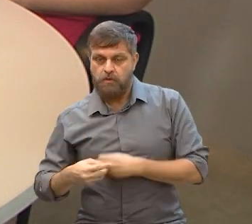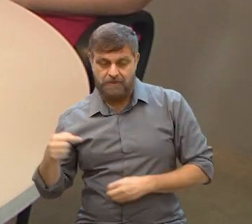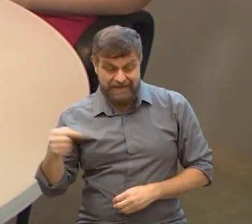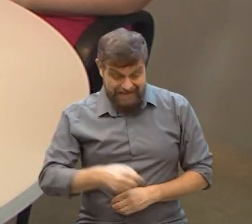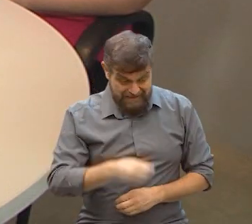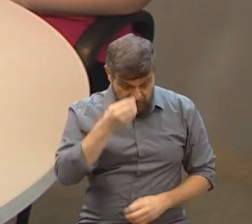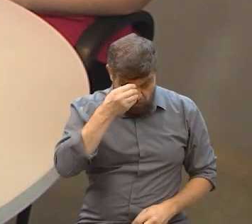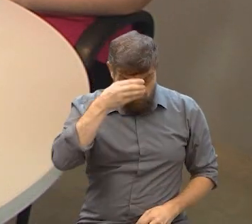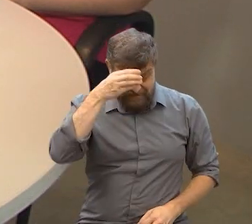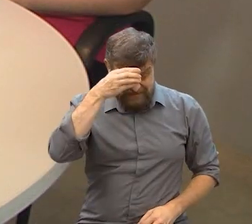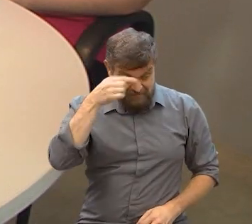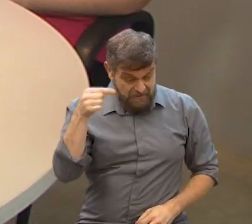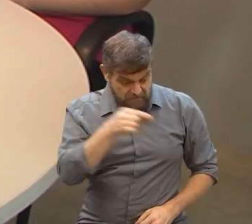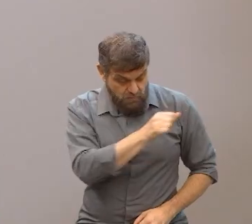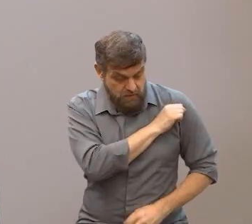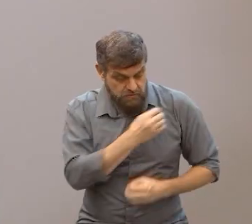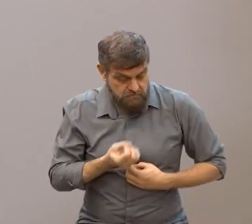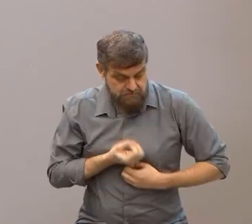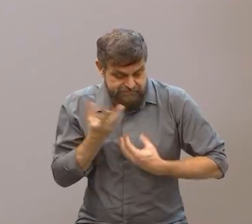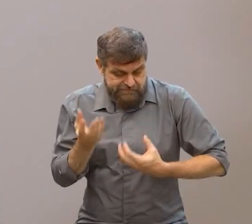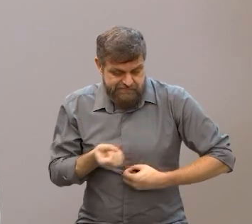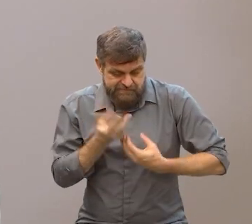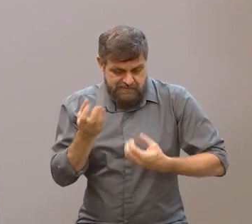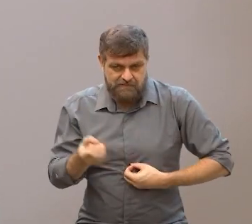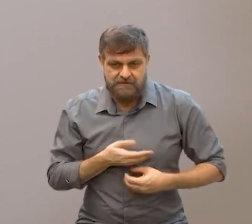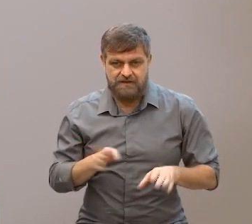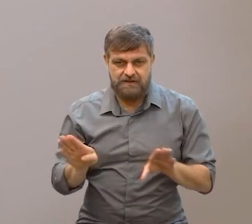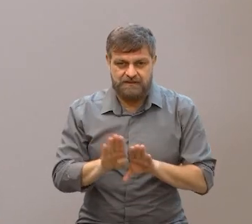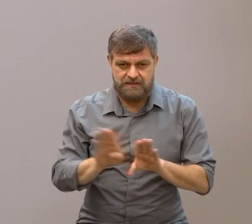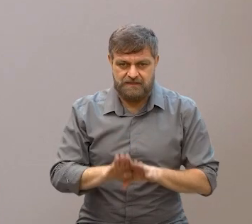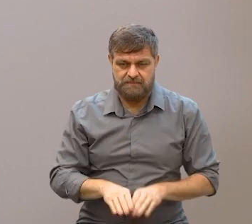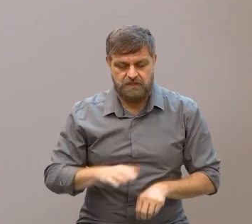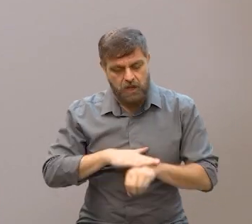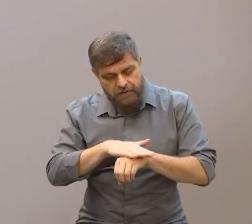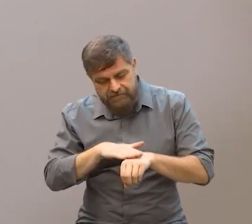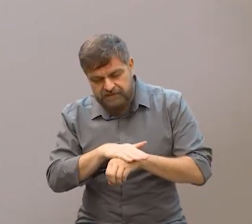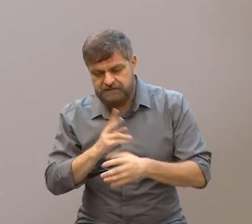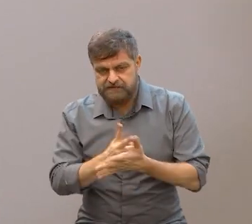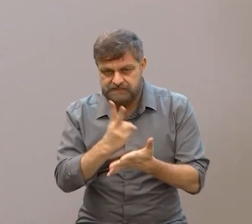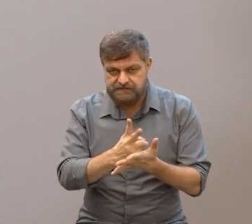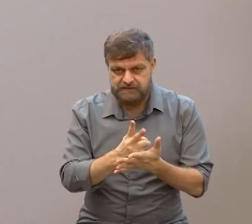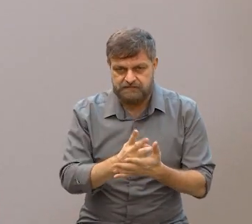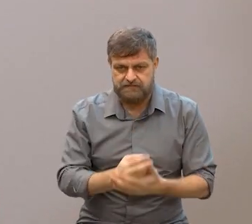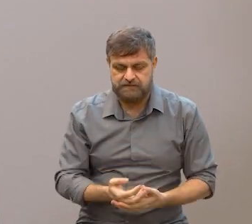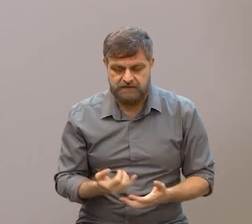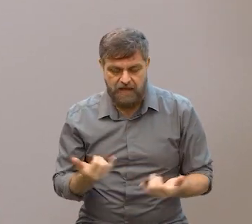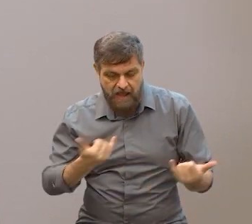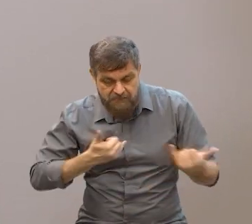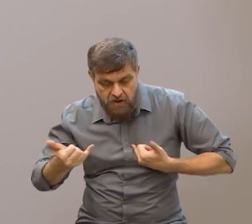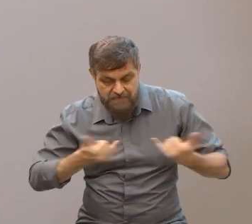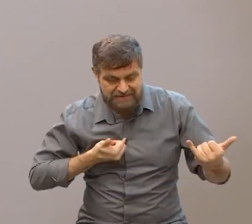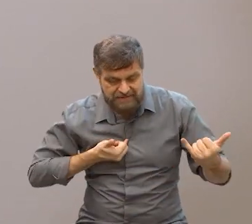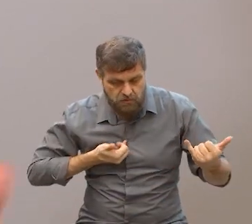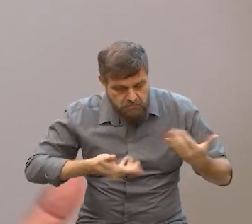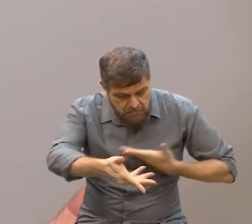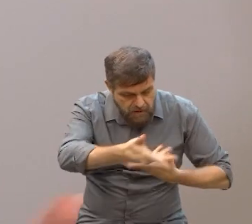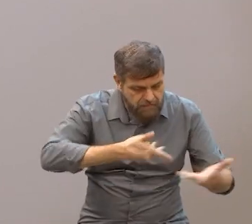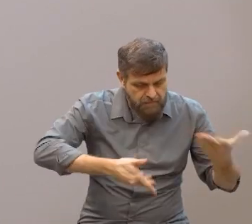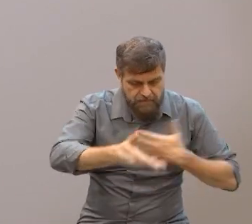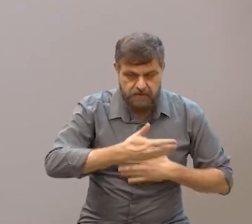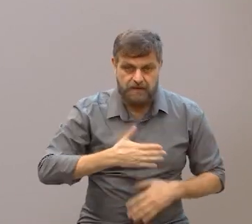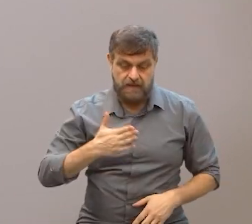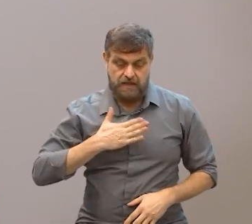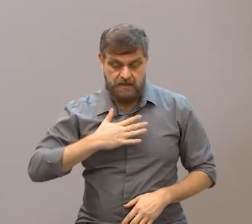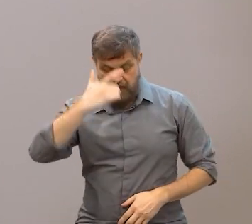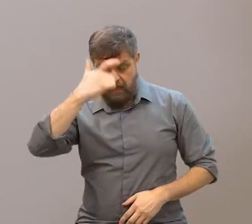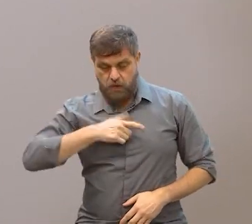conhecimento que ele tem venha à tona, né? E fugir um pouco daquilo que nós já conversamos de troca de informação, né? Então, nas minhas aulas, por